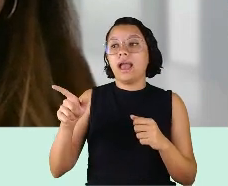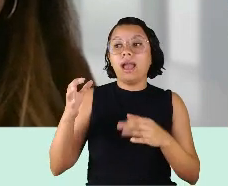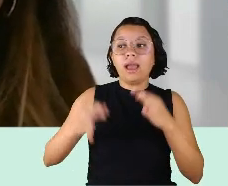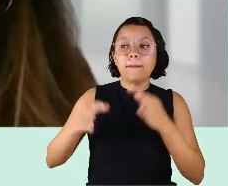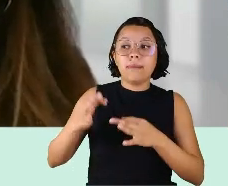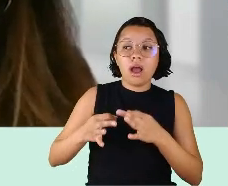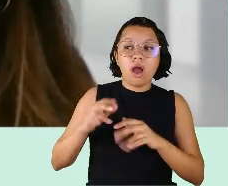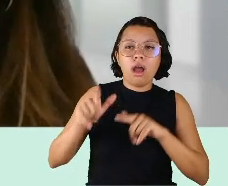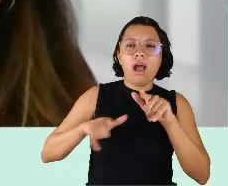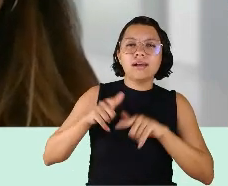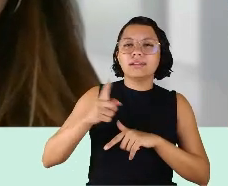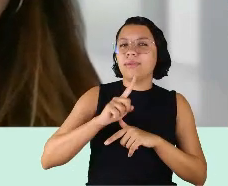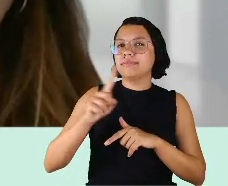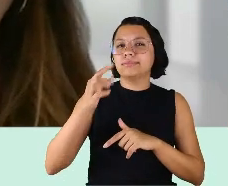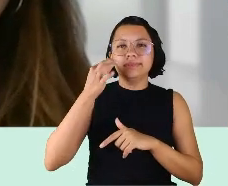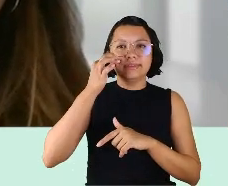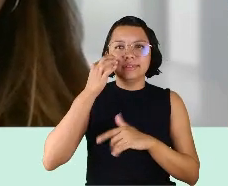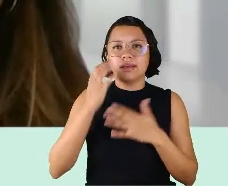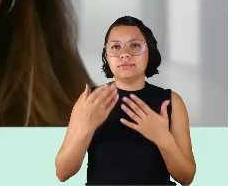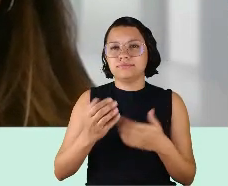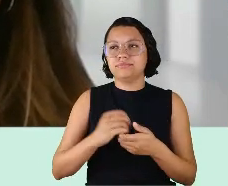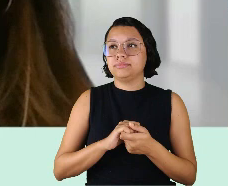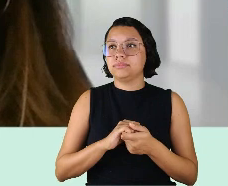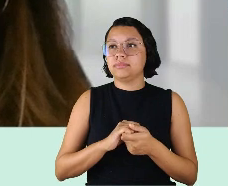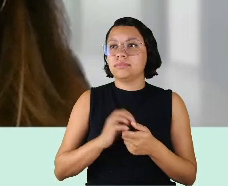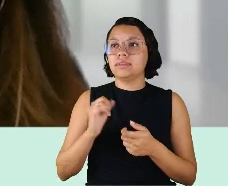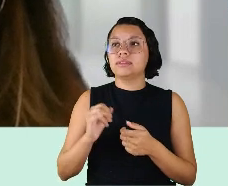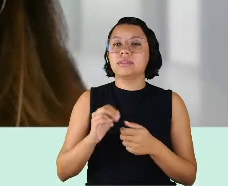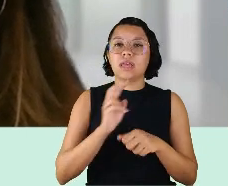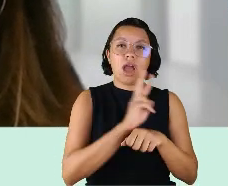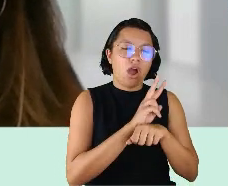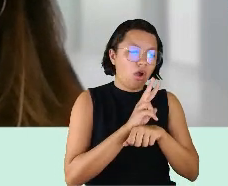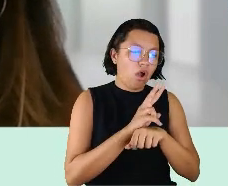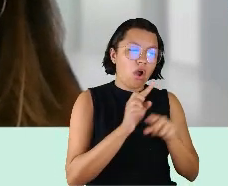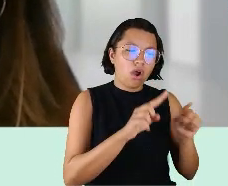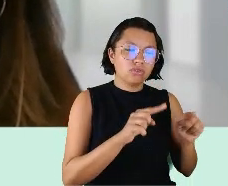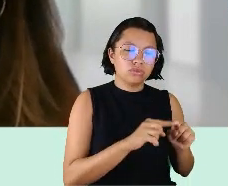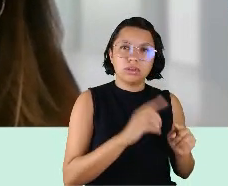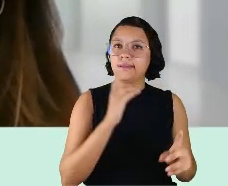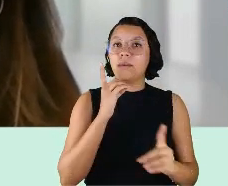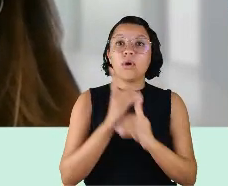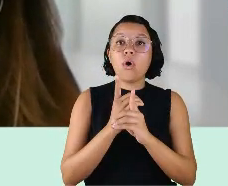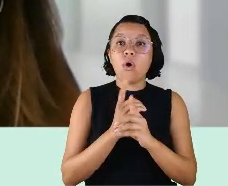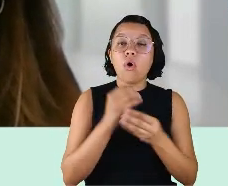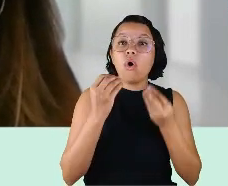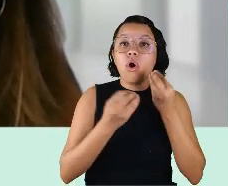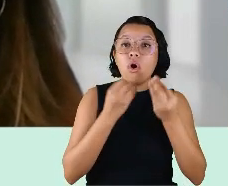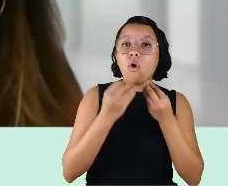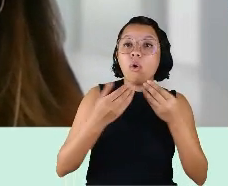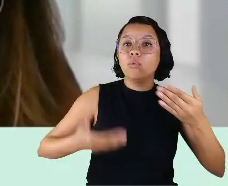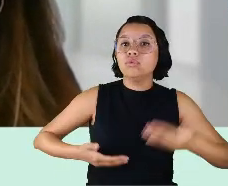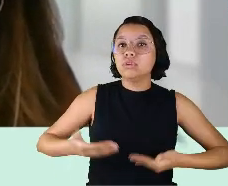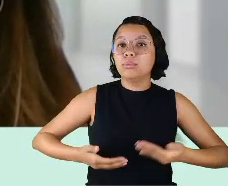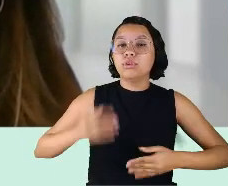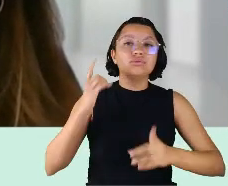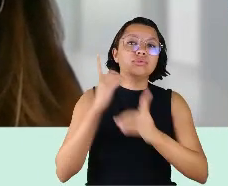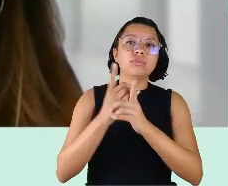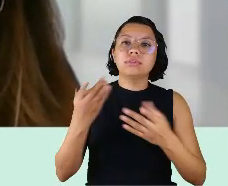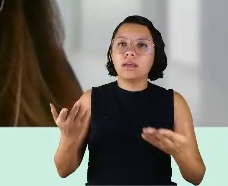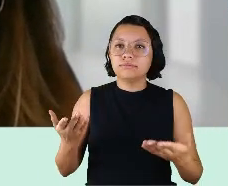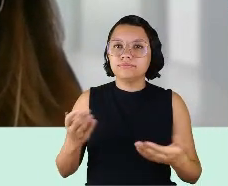magistrado esteja em trabalho não presencial. Se a corregedoria não o encontra, como é que os seus servidores vão